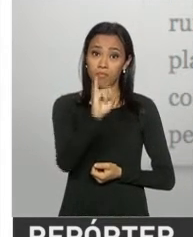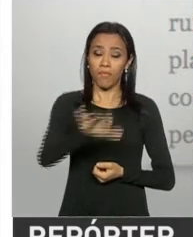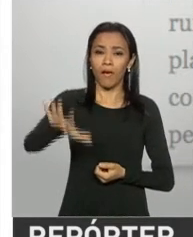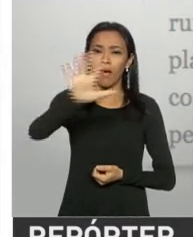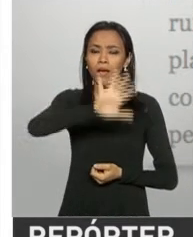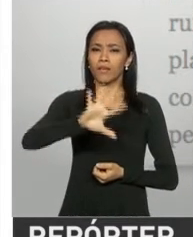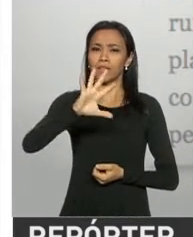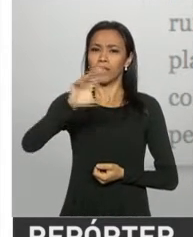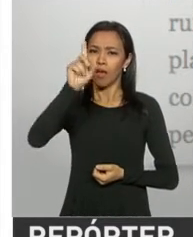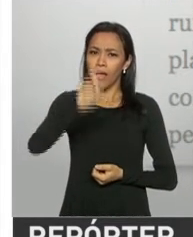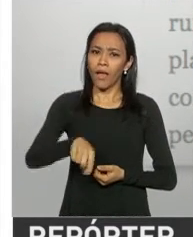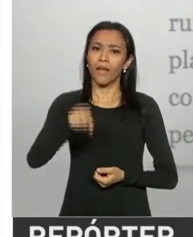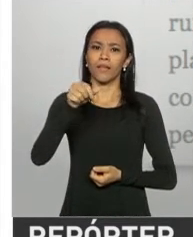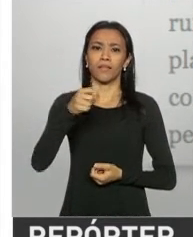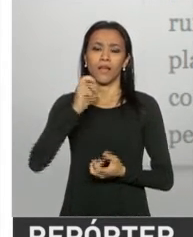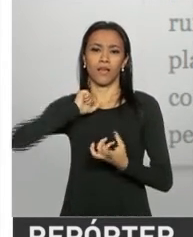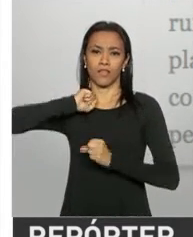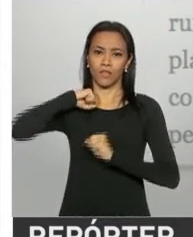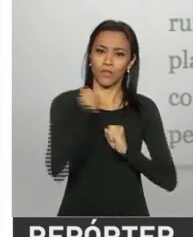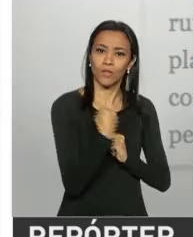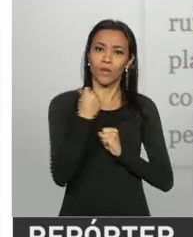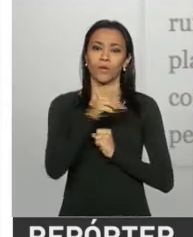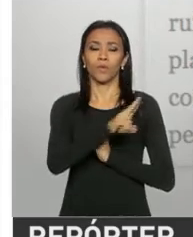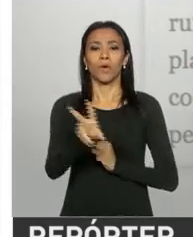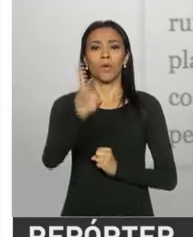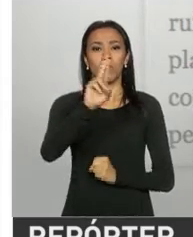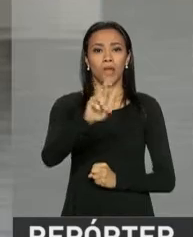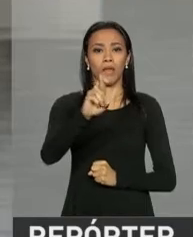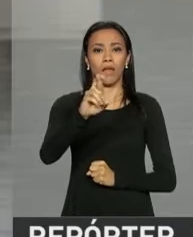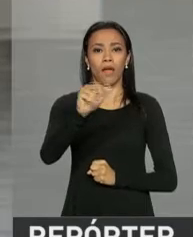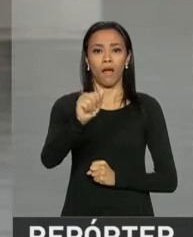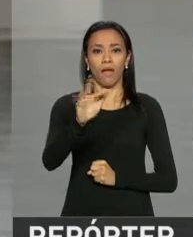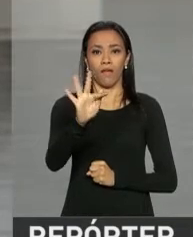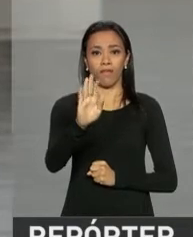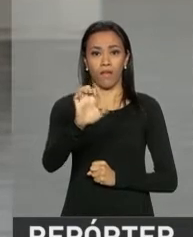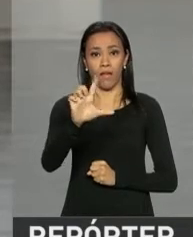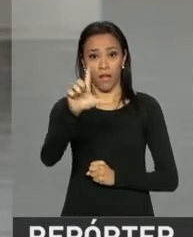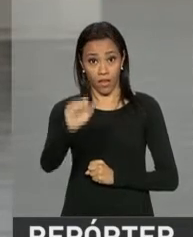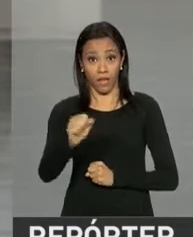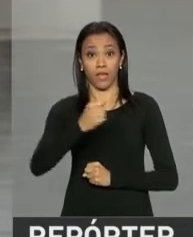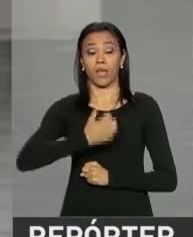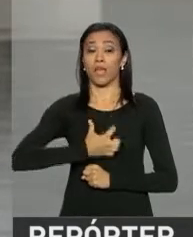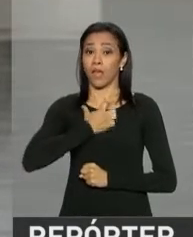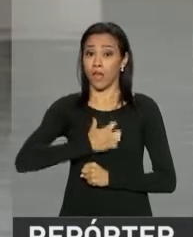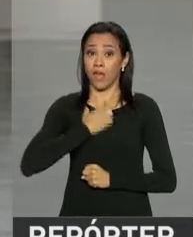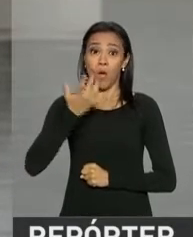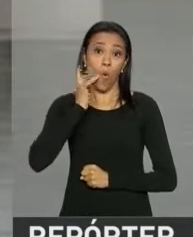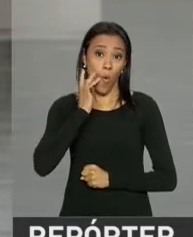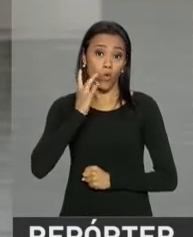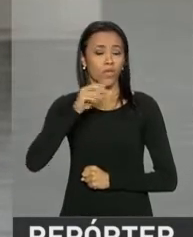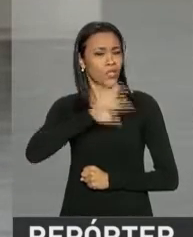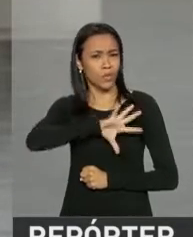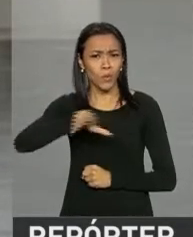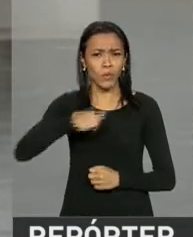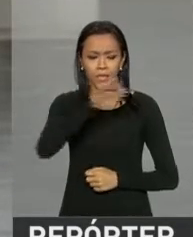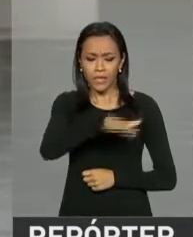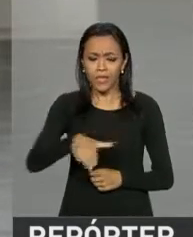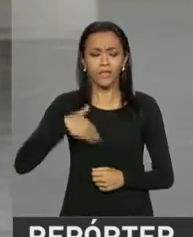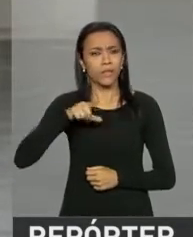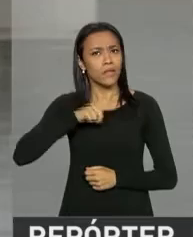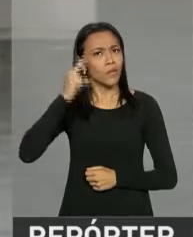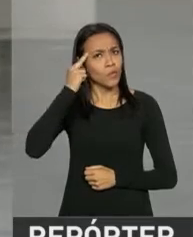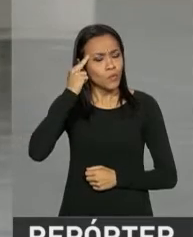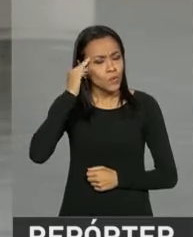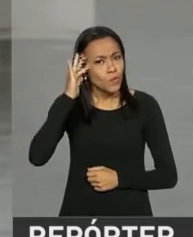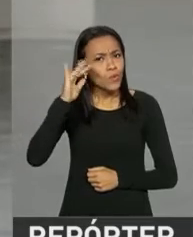é da atleta da judoca rafaela silva medalhista de ouro que diz que toda criança que tem um sonho ela deve acreditar nele mesmo